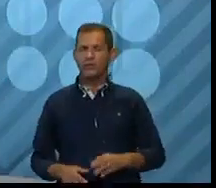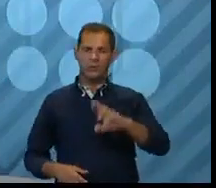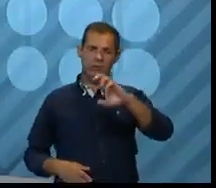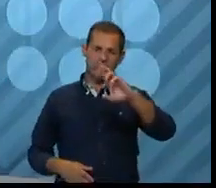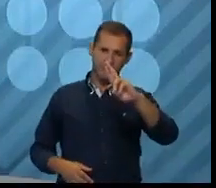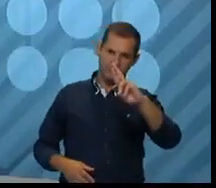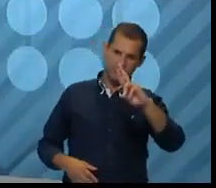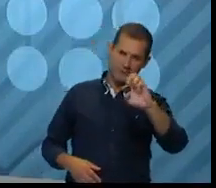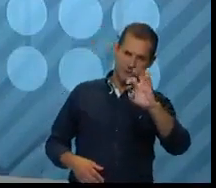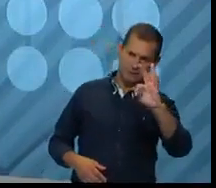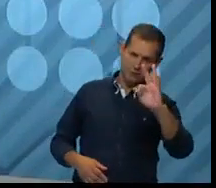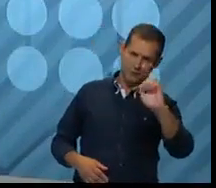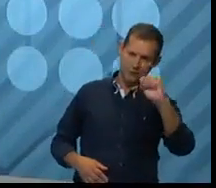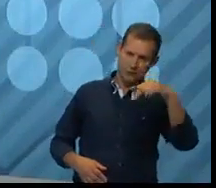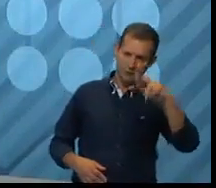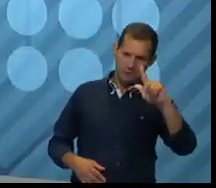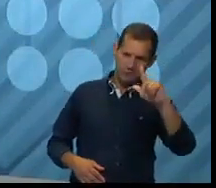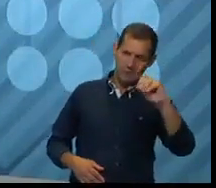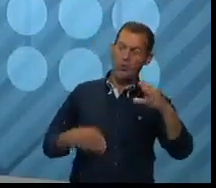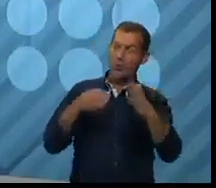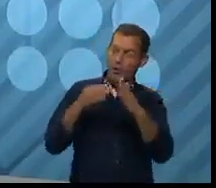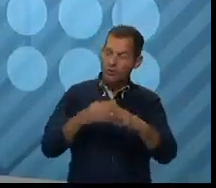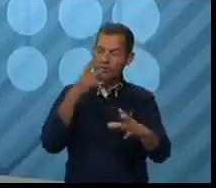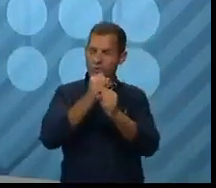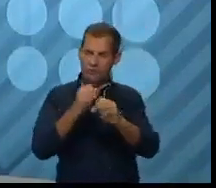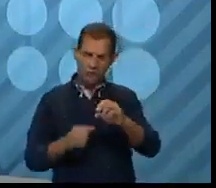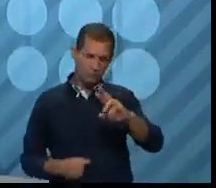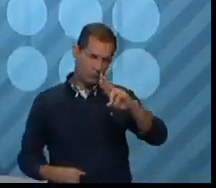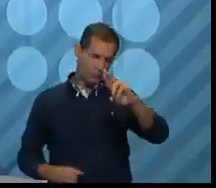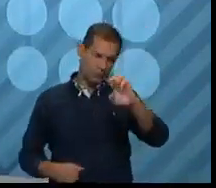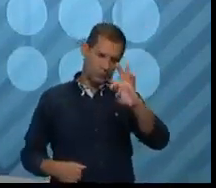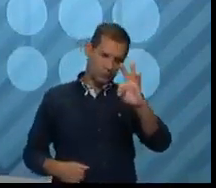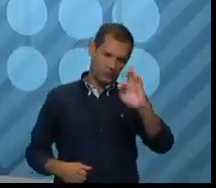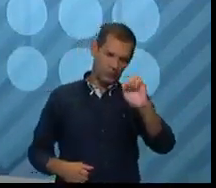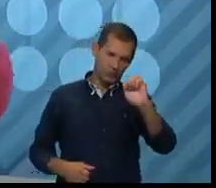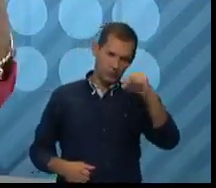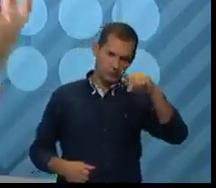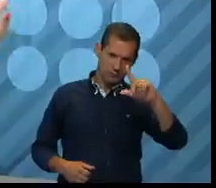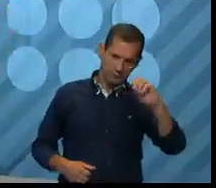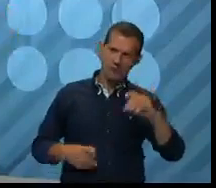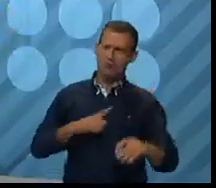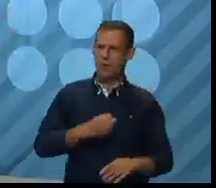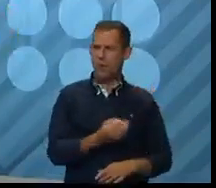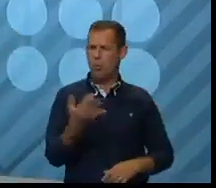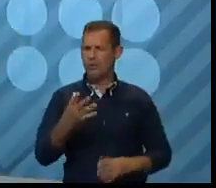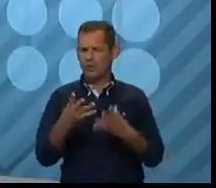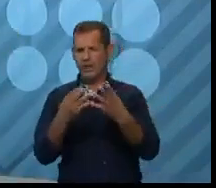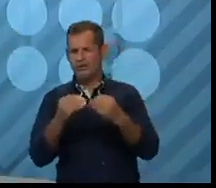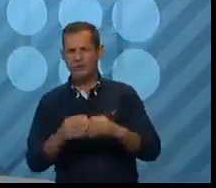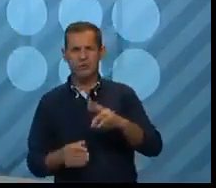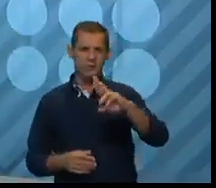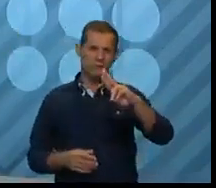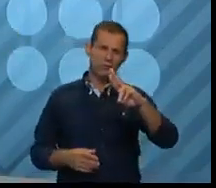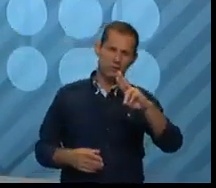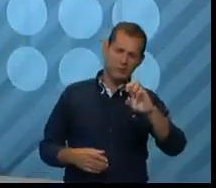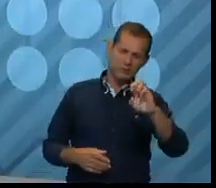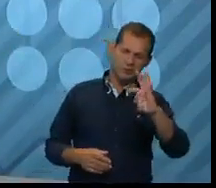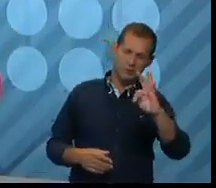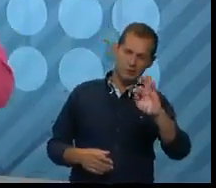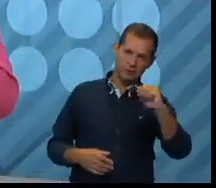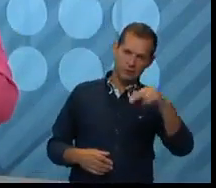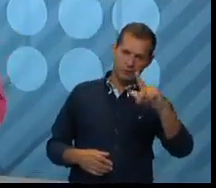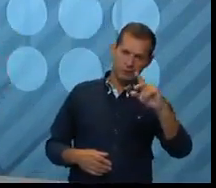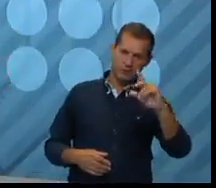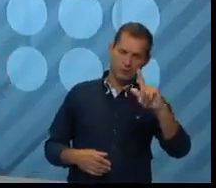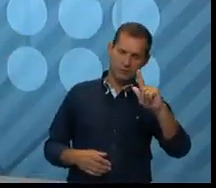né? Só que quando é o limite da soma desses retângulos, mas quando eu tenho uma quantidade muito grande de retângulos. Então, à medida que eu vou